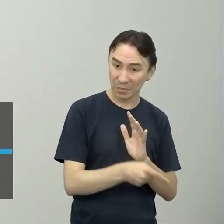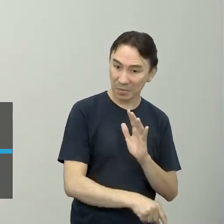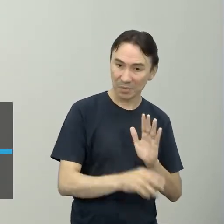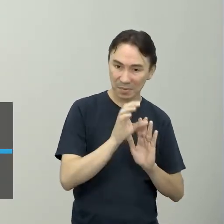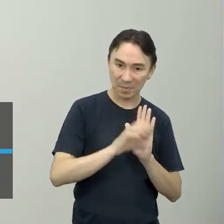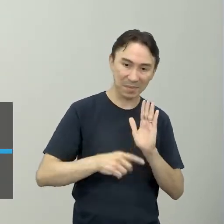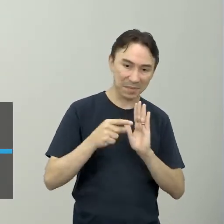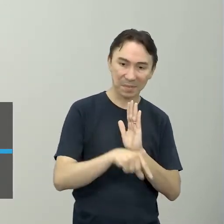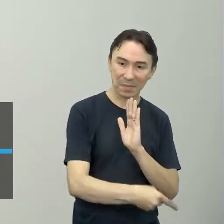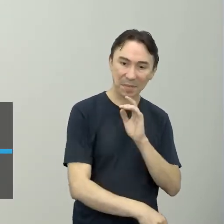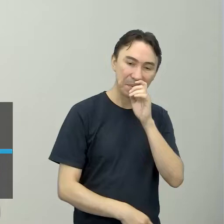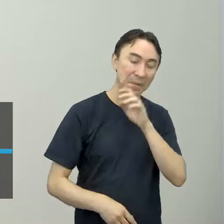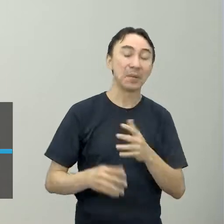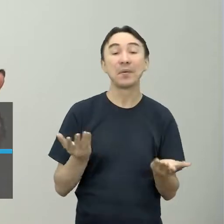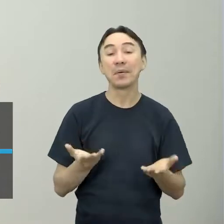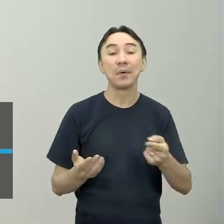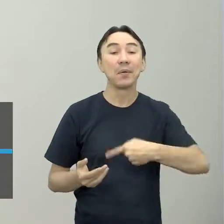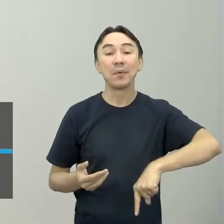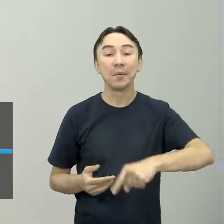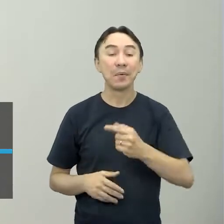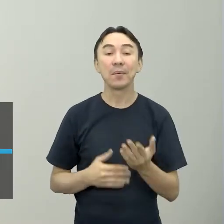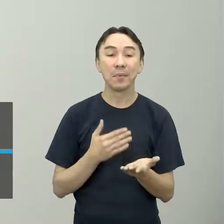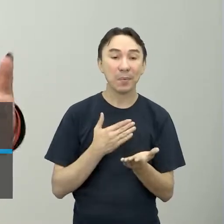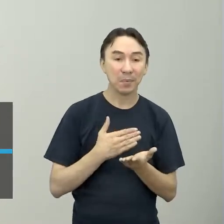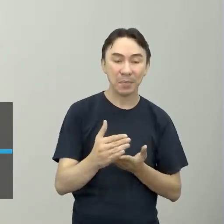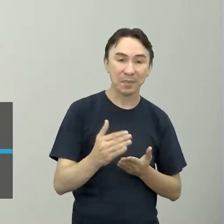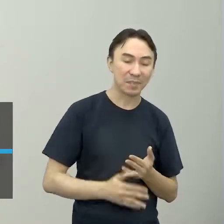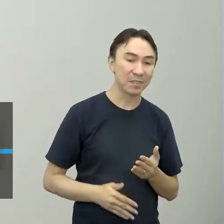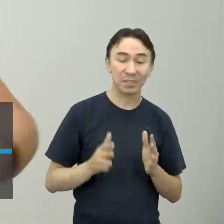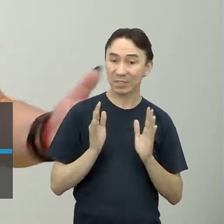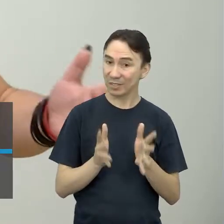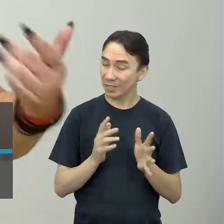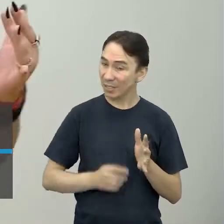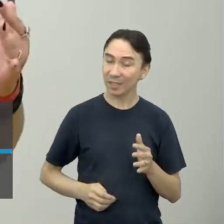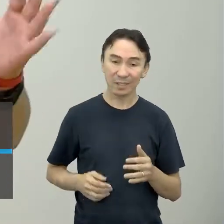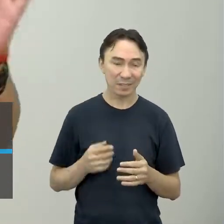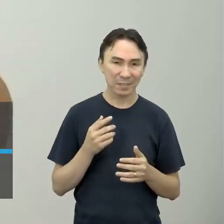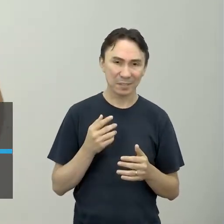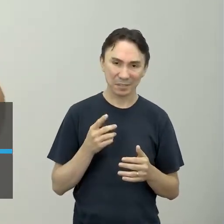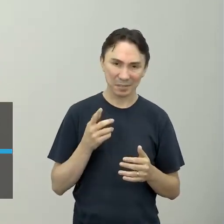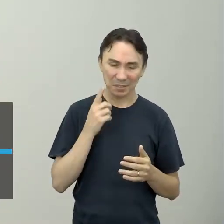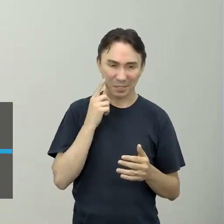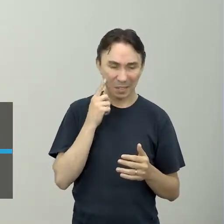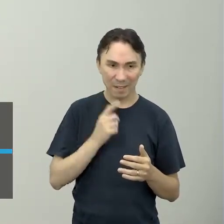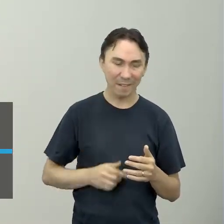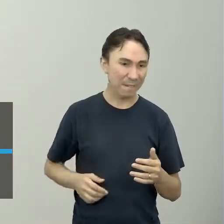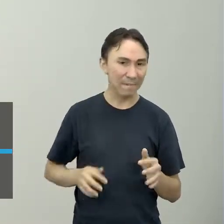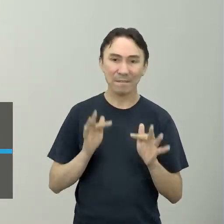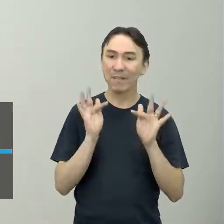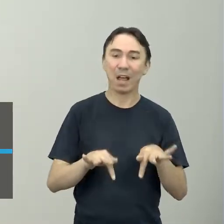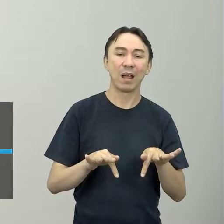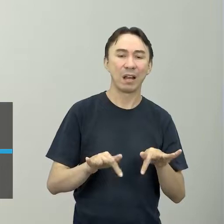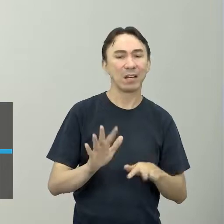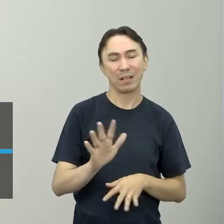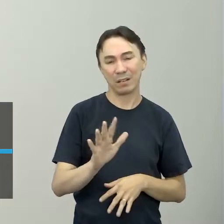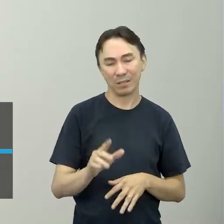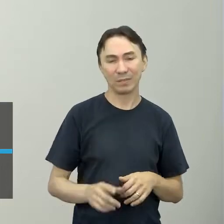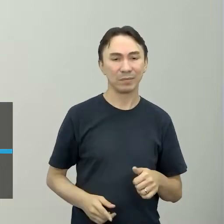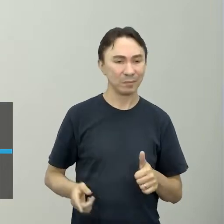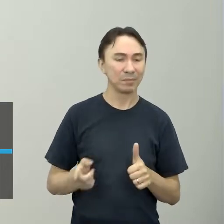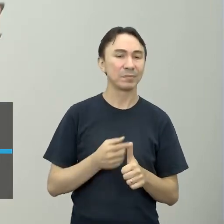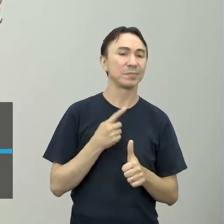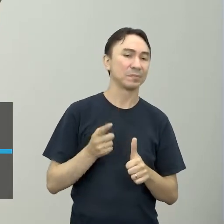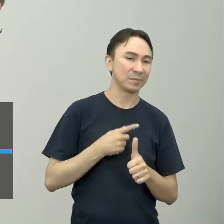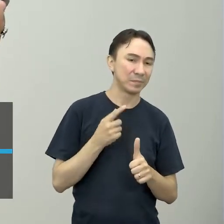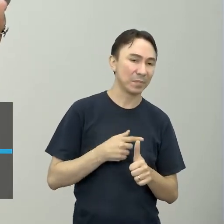gente começar o aprofundamento, ao invés de já começar ali na cara do gol, já vral, começou, não. A gente tem aí as nossas primeiras aulas para você também